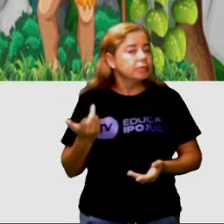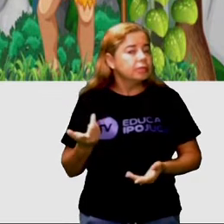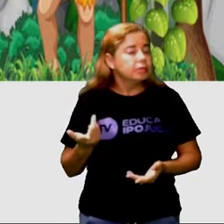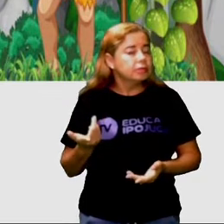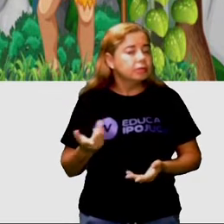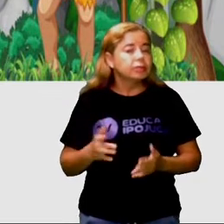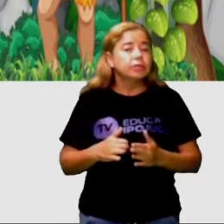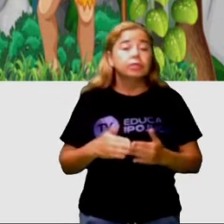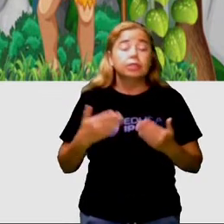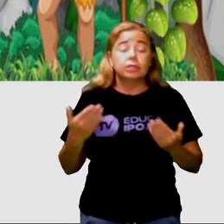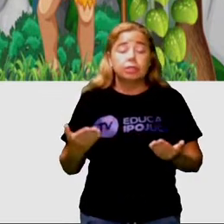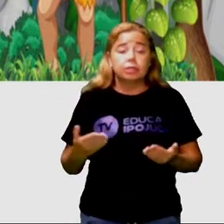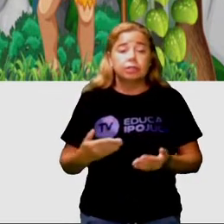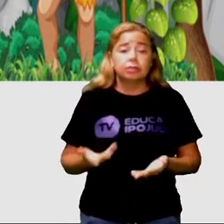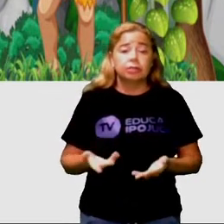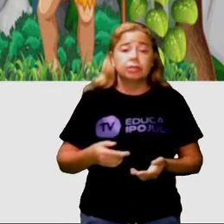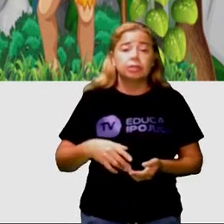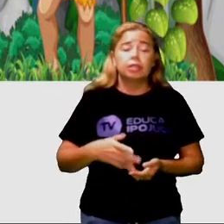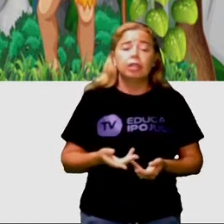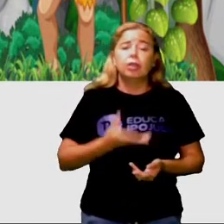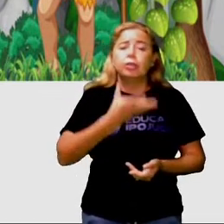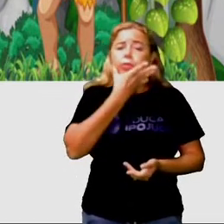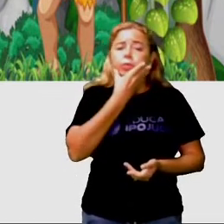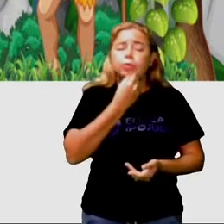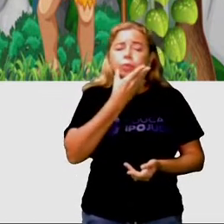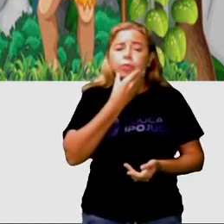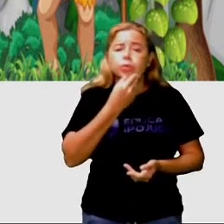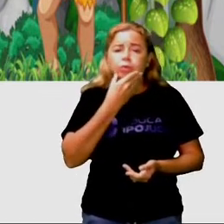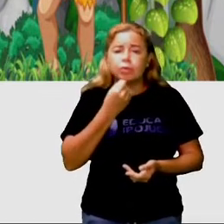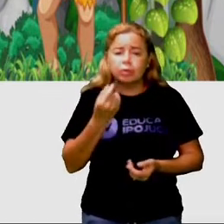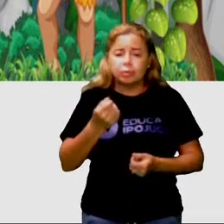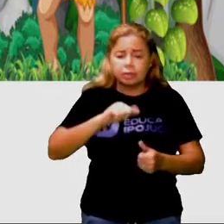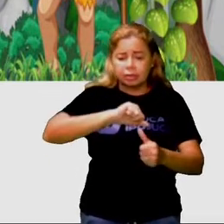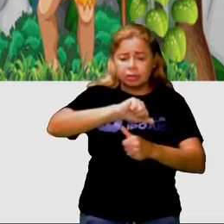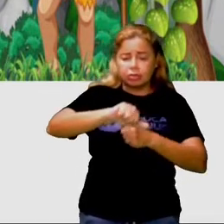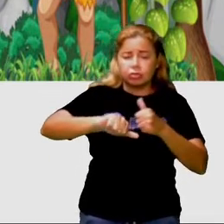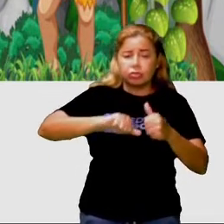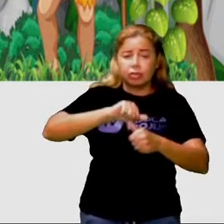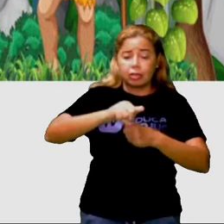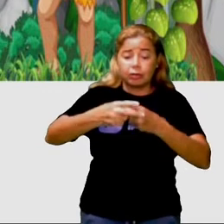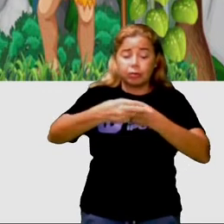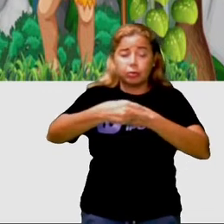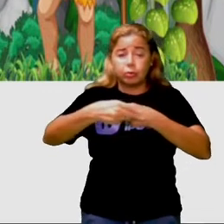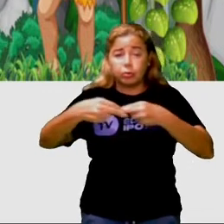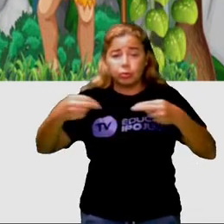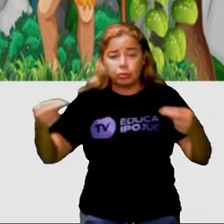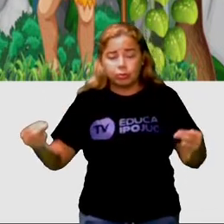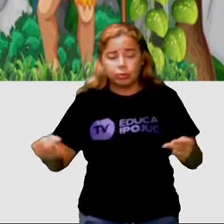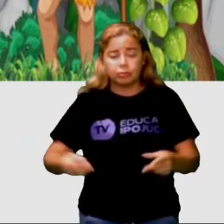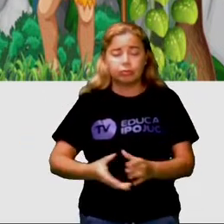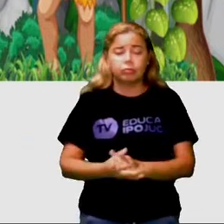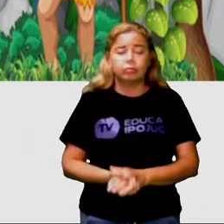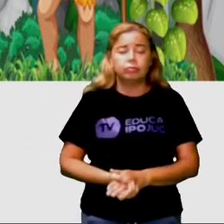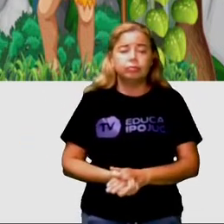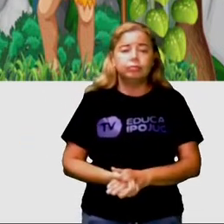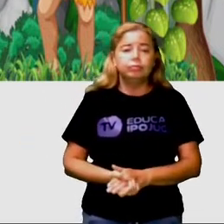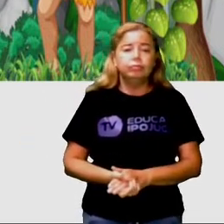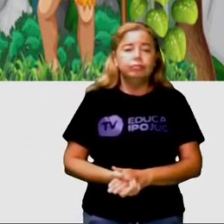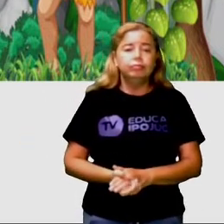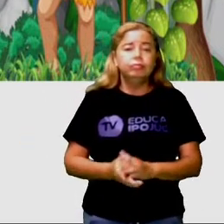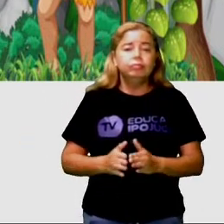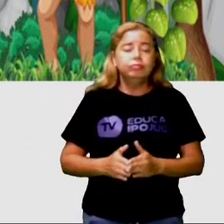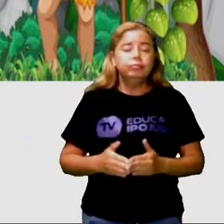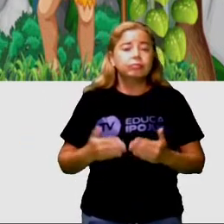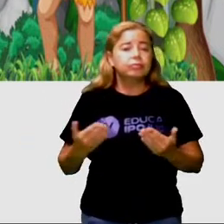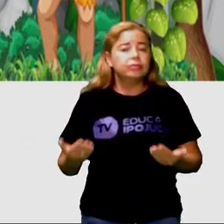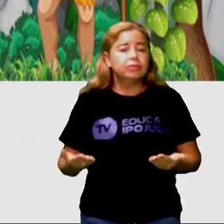os homens das cavernas faziam uma troca de produtos entre si, tá? Nascia